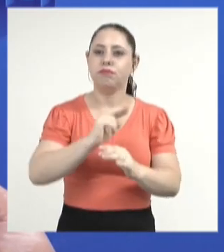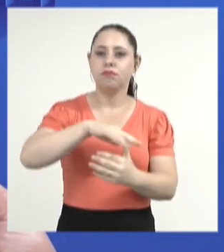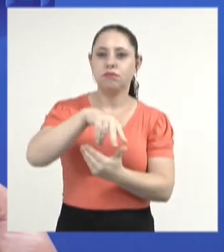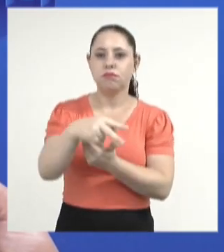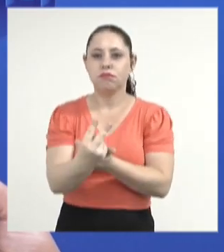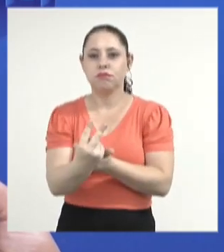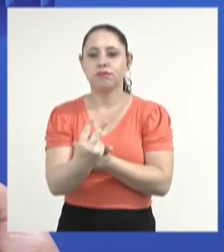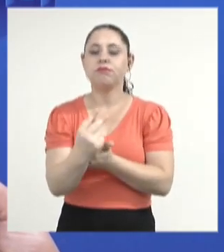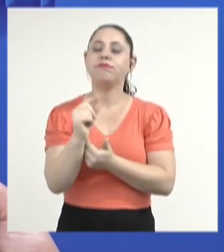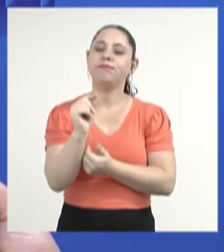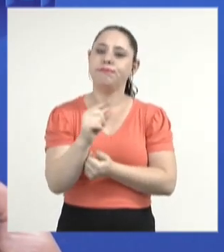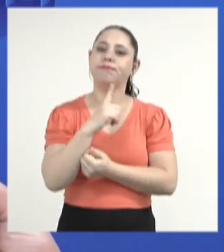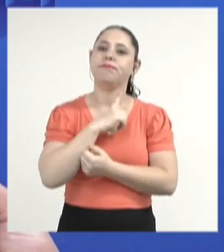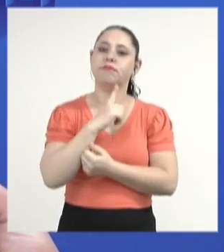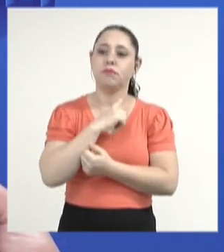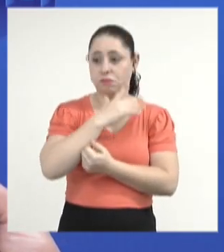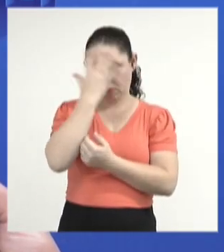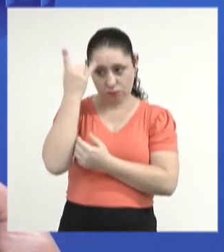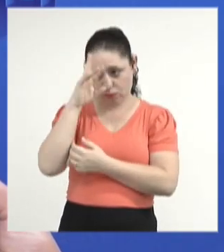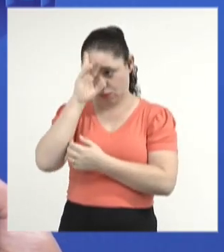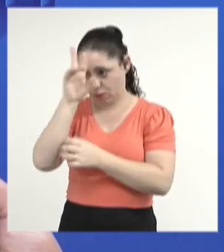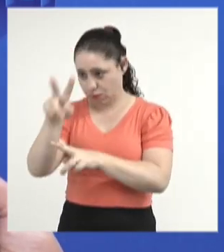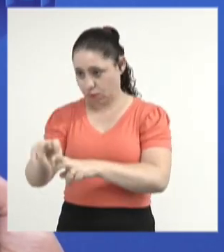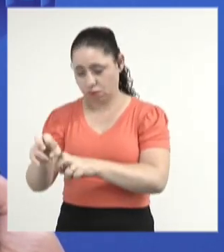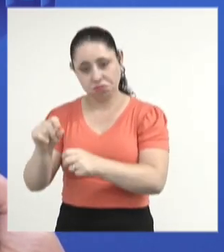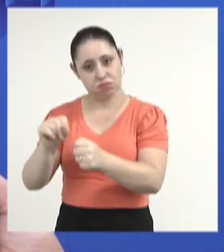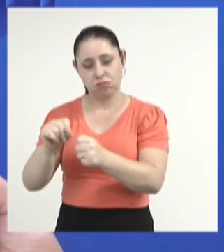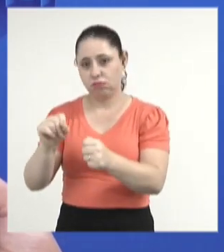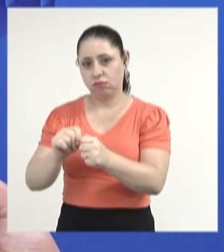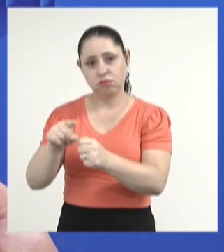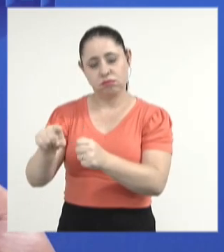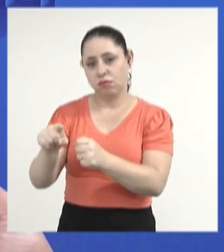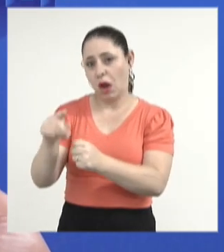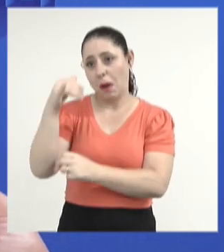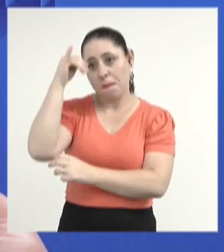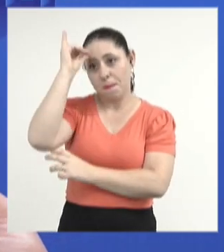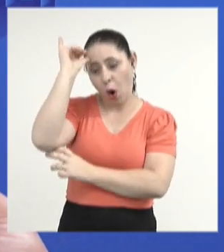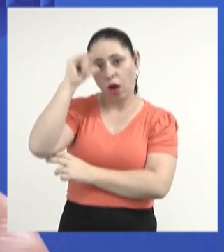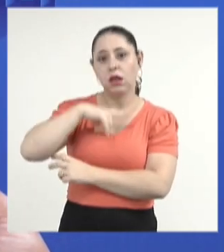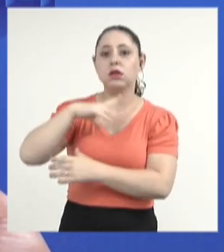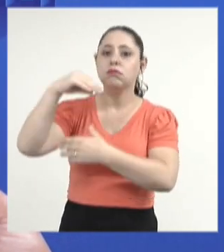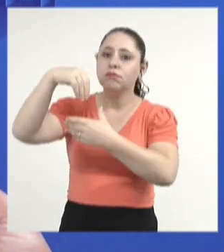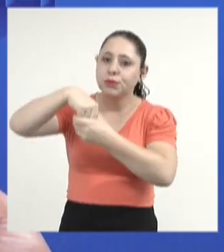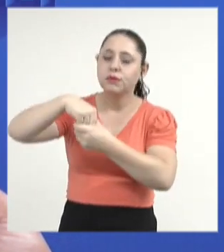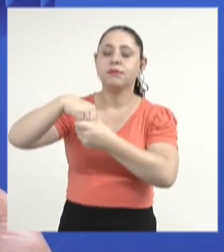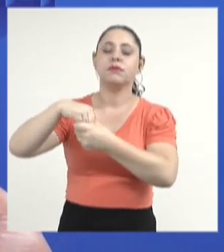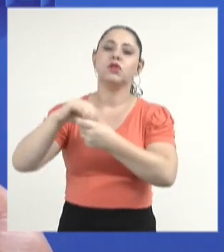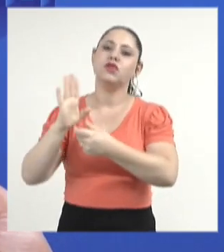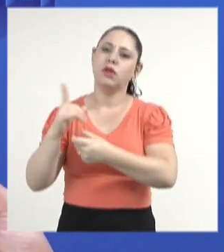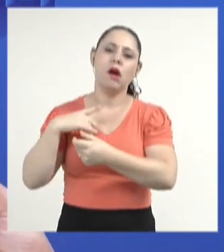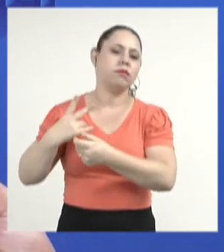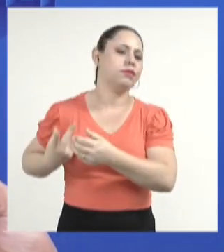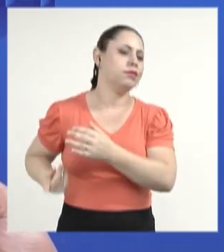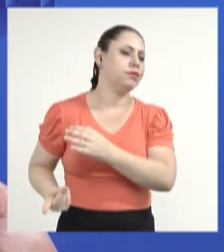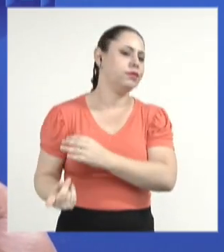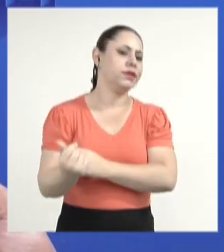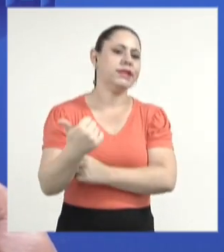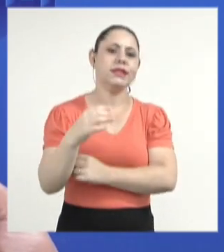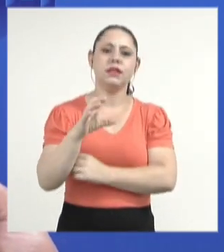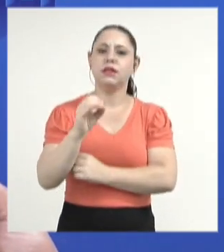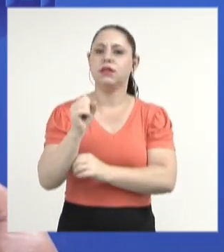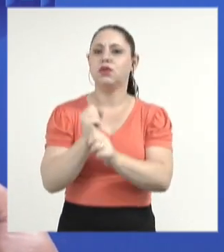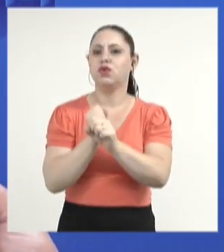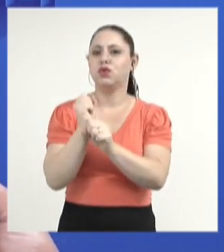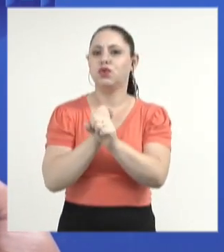sustentabilidade a quem está produzindo, por exemplo, bovinos no Pantanal, que já estão há 100